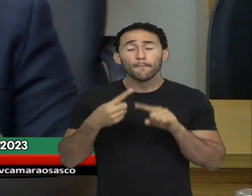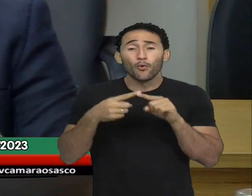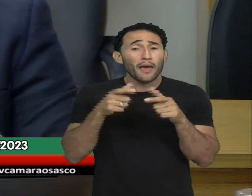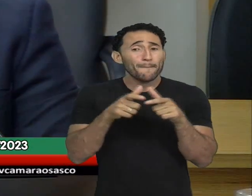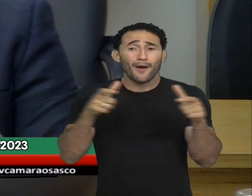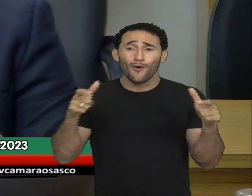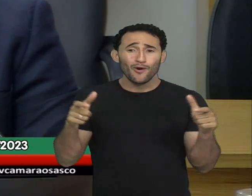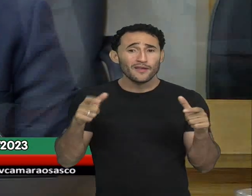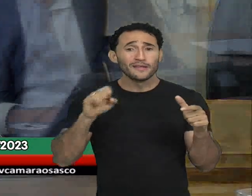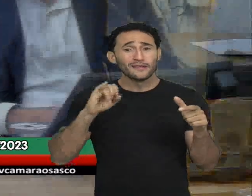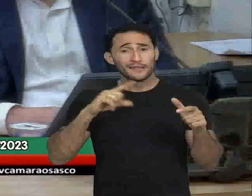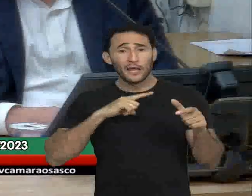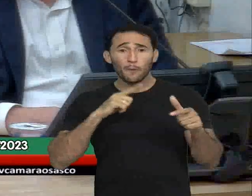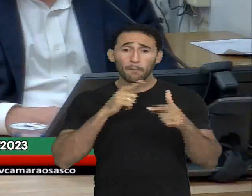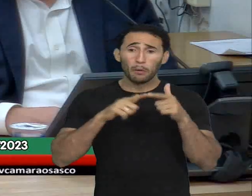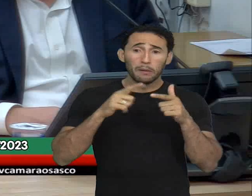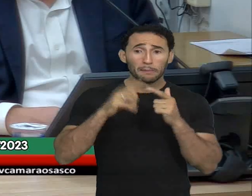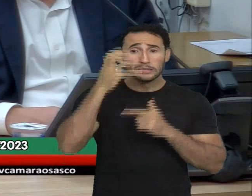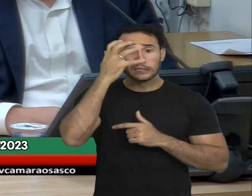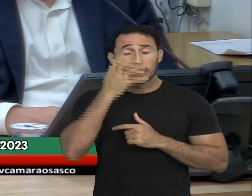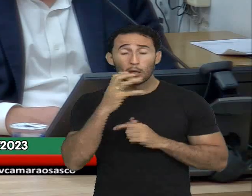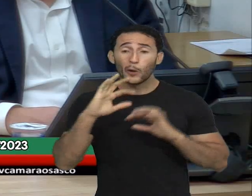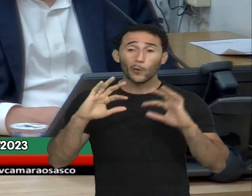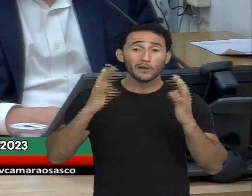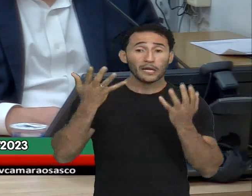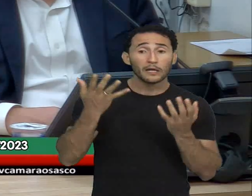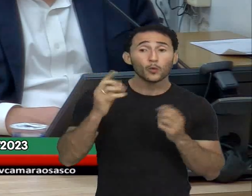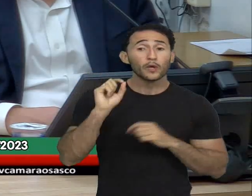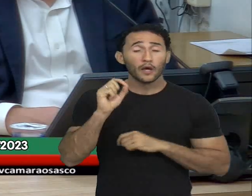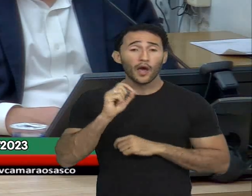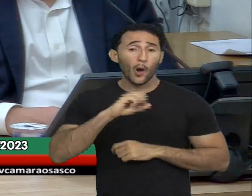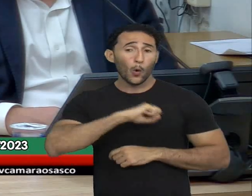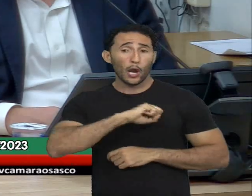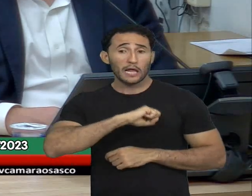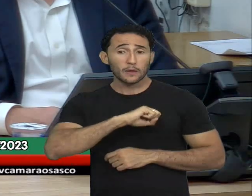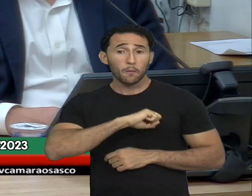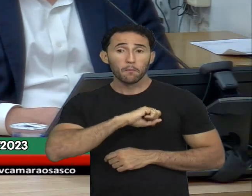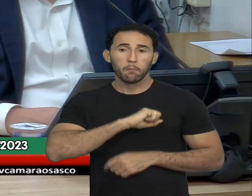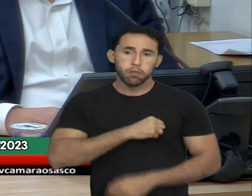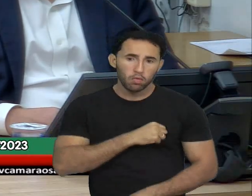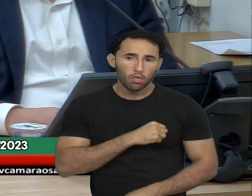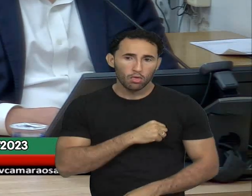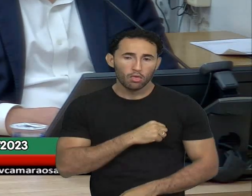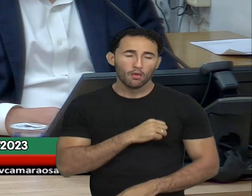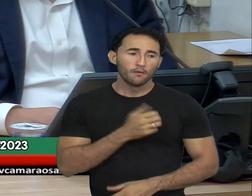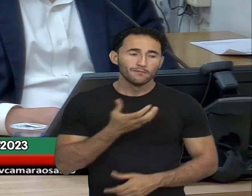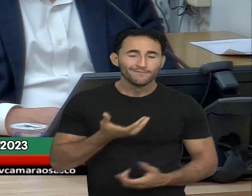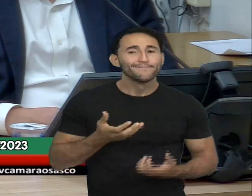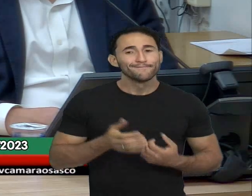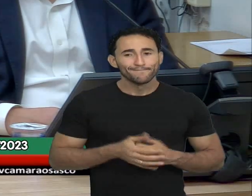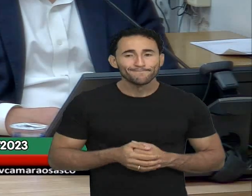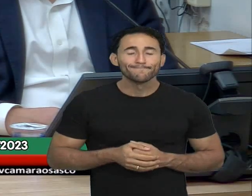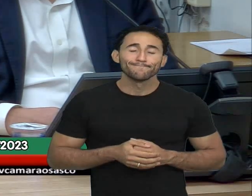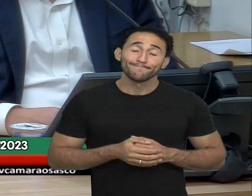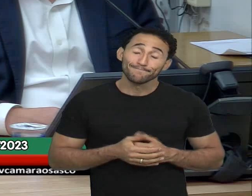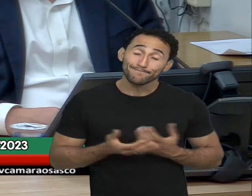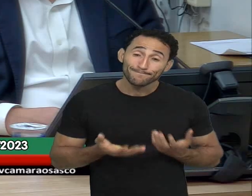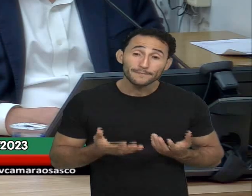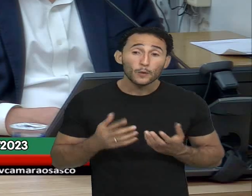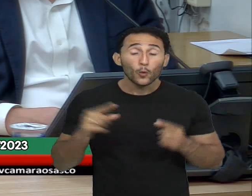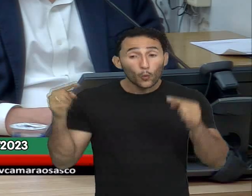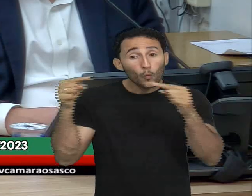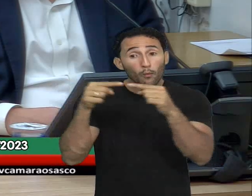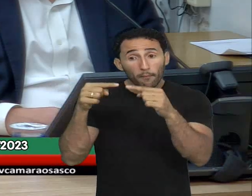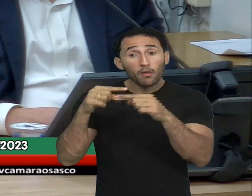um problema sério, morreu de infarto. Pergunta, você foi infartado, né? Então, é relacionado à obesidade,